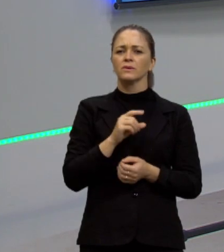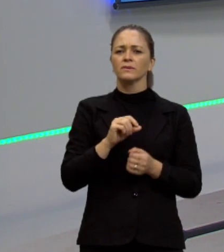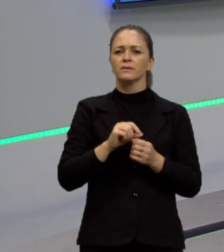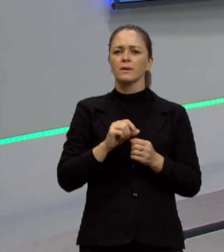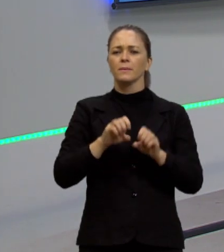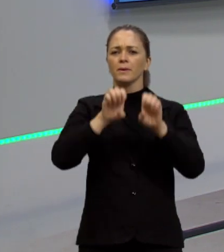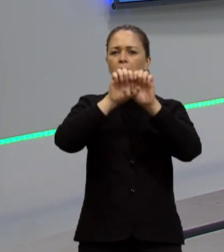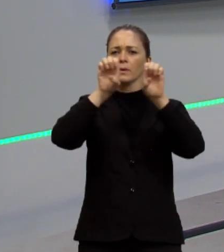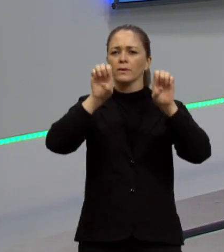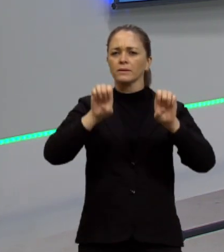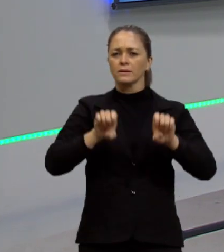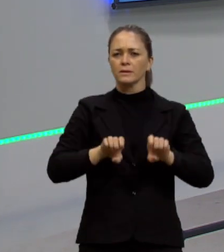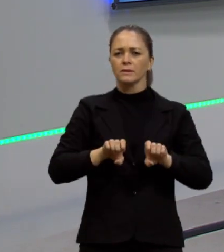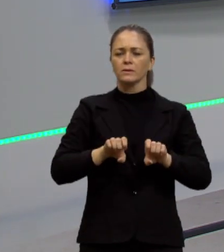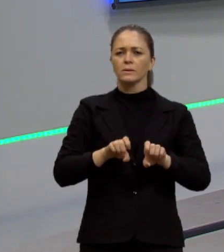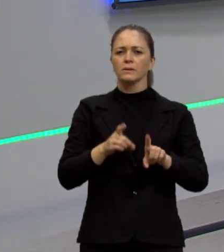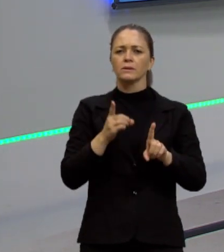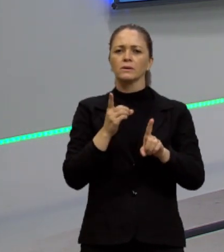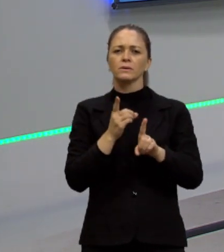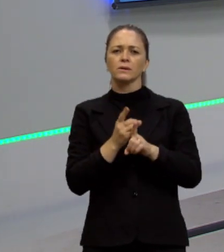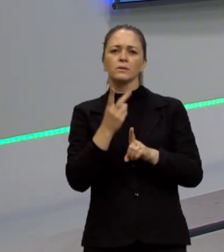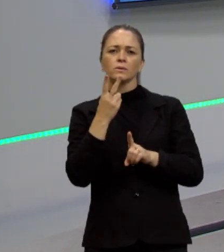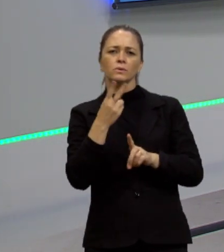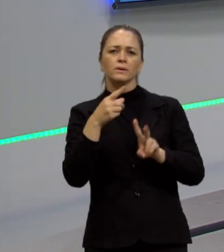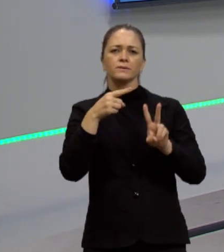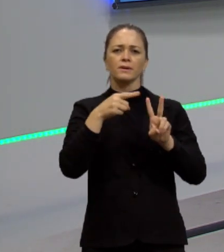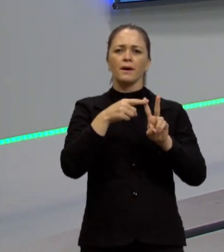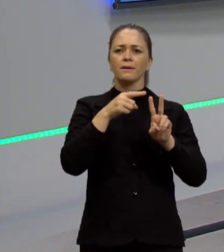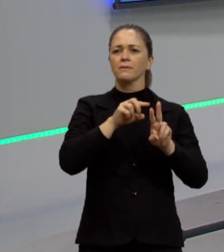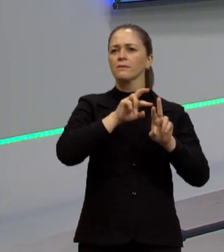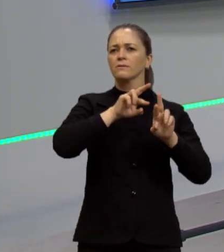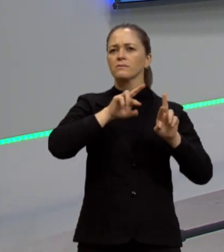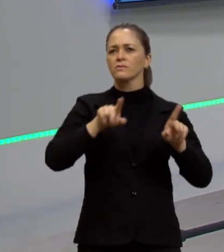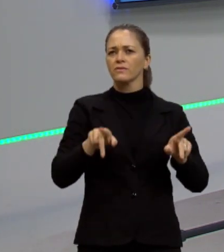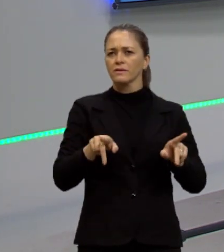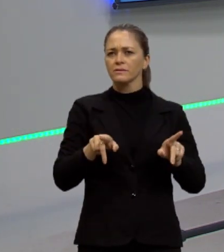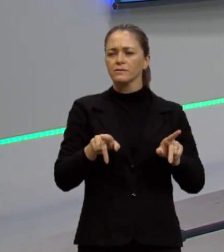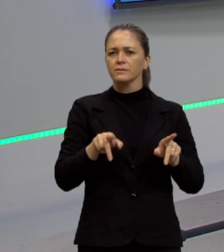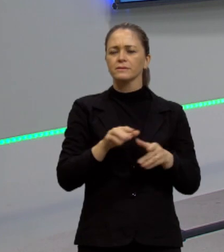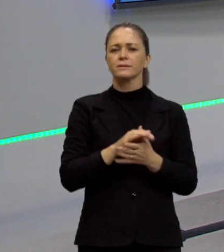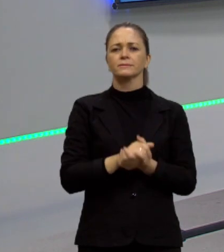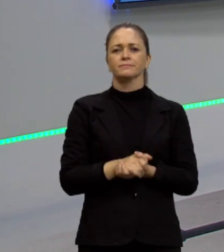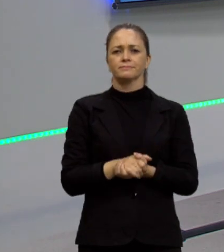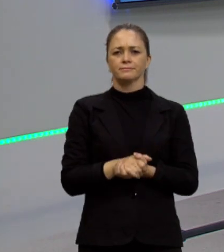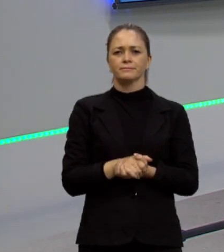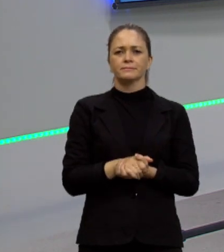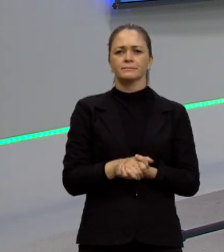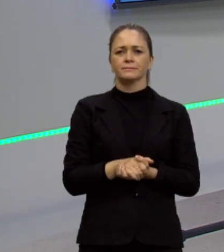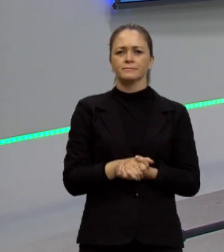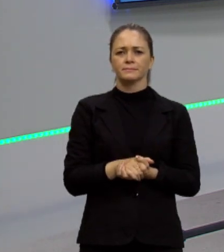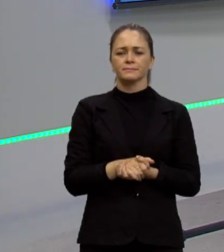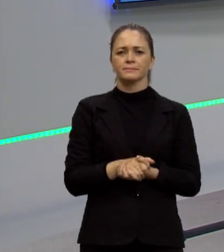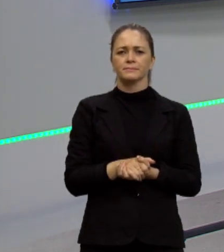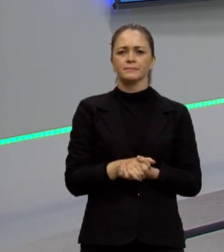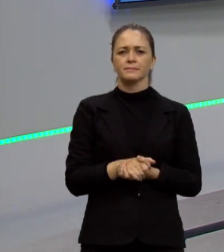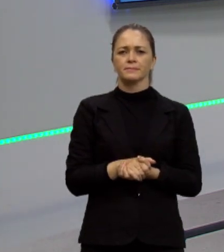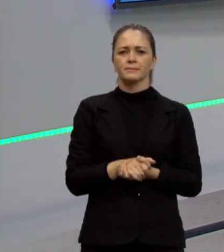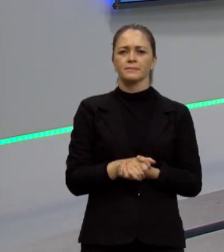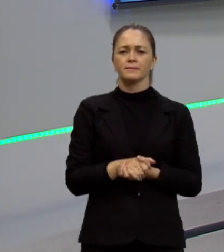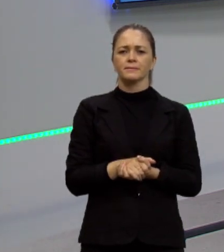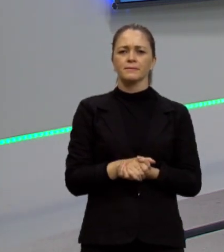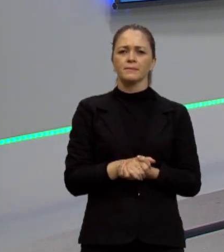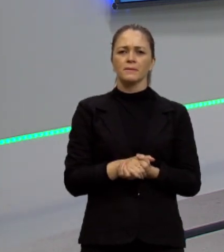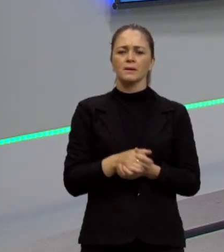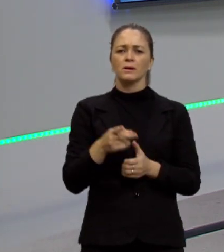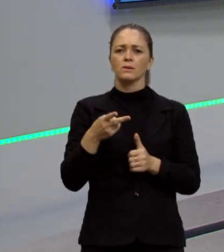e eu vou encontrar o quê? Duas raízes diferentes, não vamos esquecer. Então, nosso